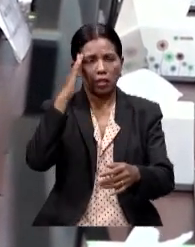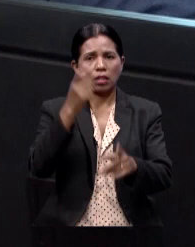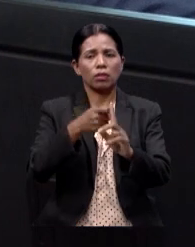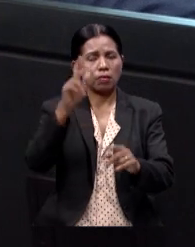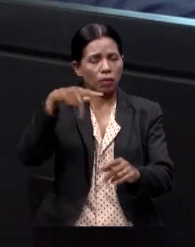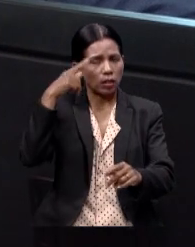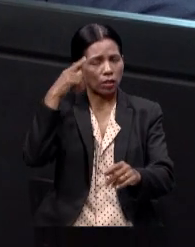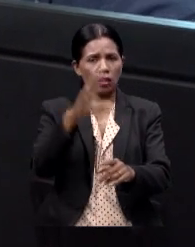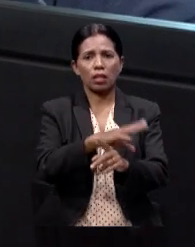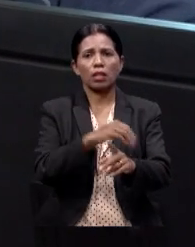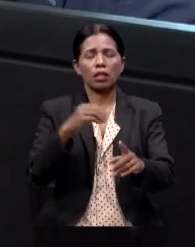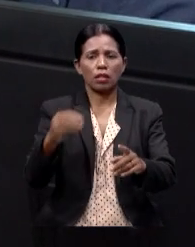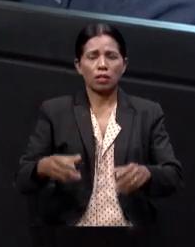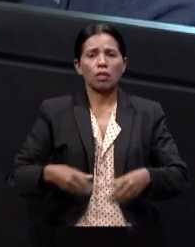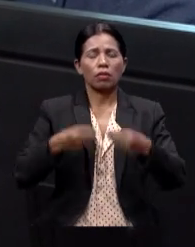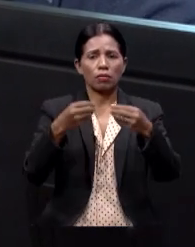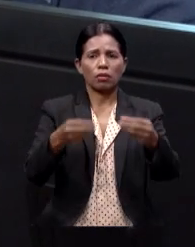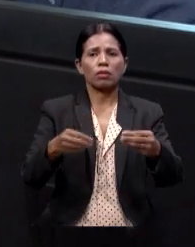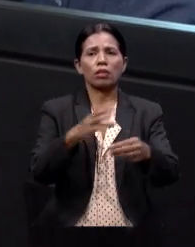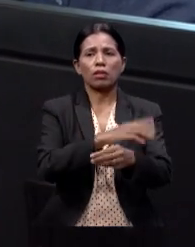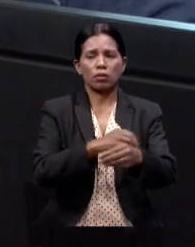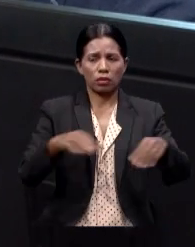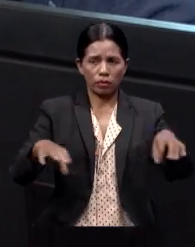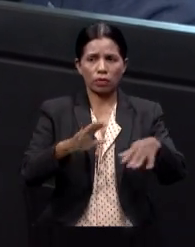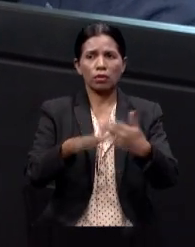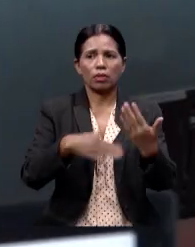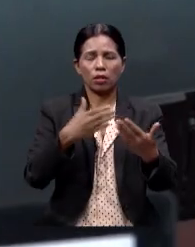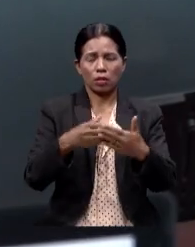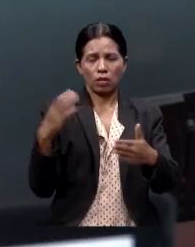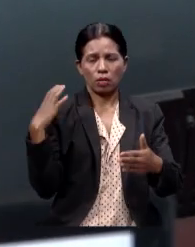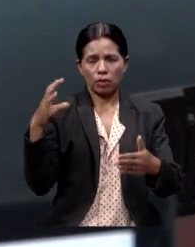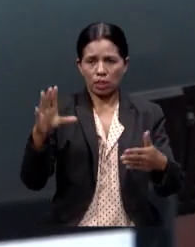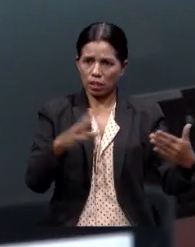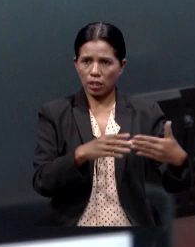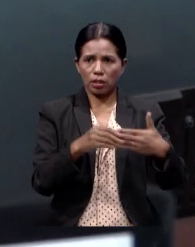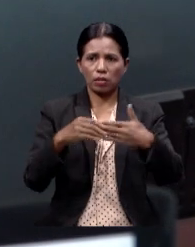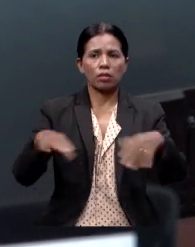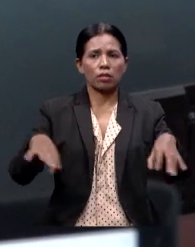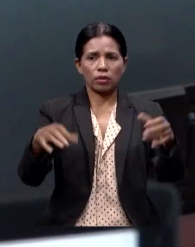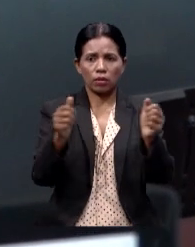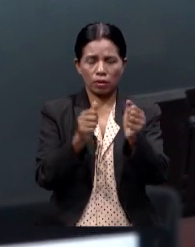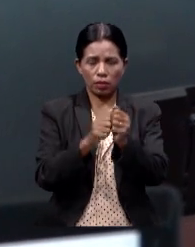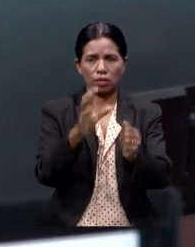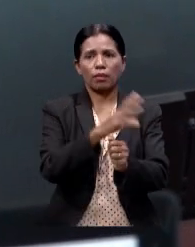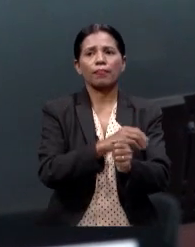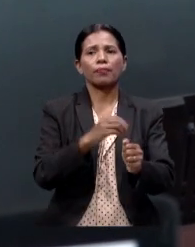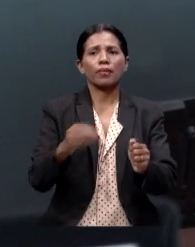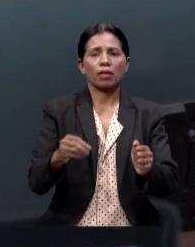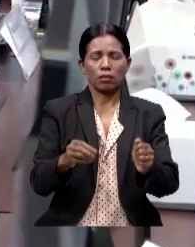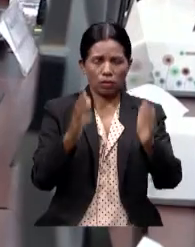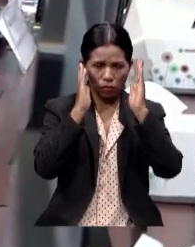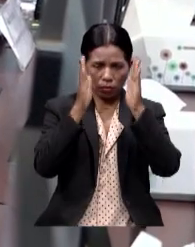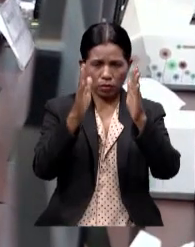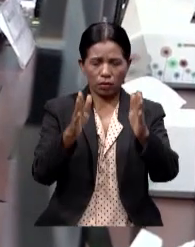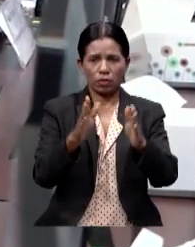política no estratégica nebe relaciona ho setor SIRA, né, além de competência, liderança, colaboração, pedagogia, no motivação